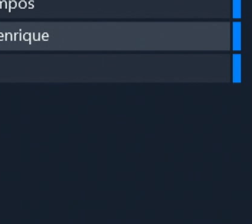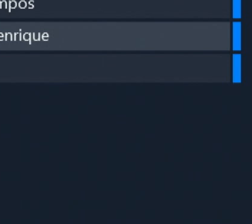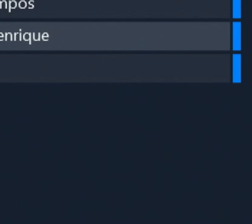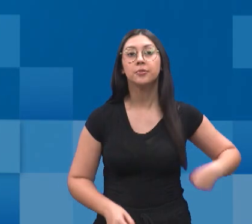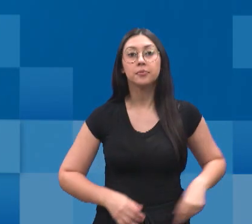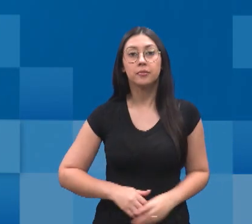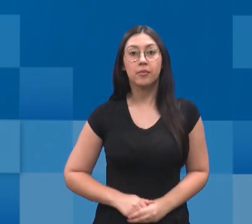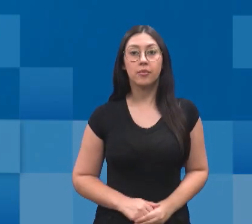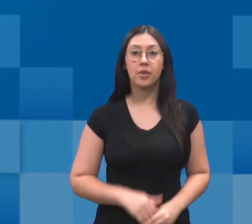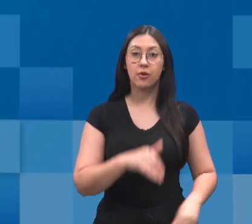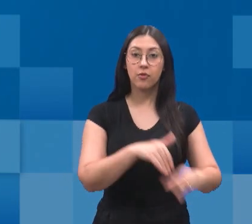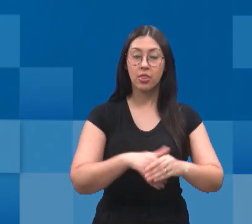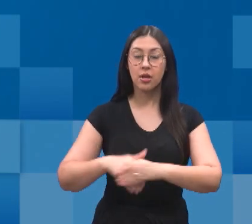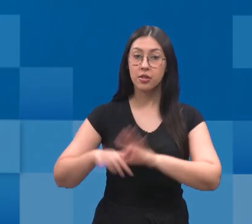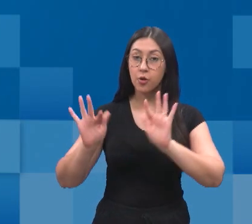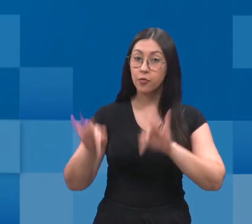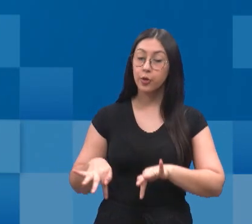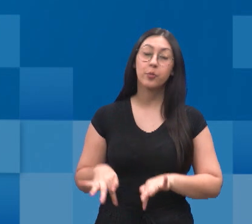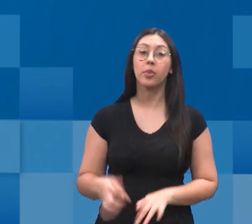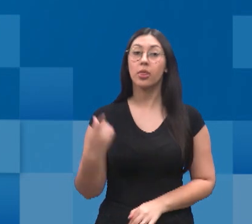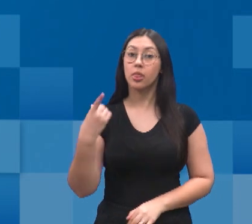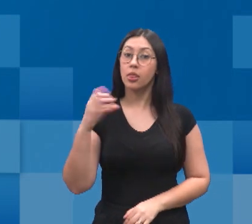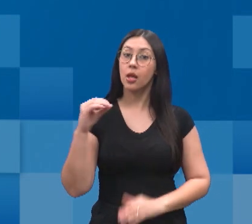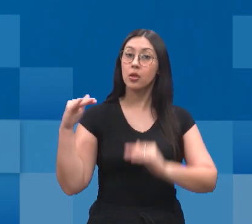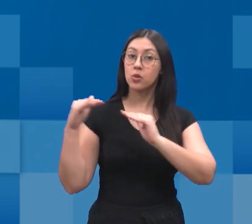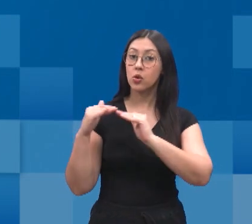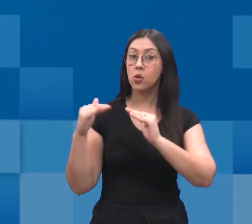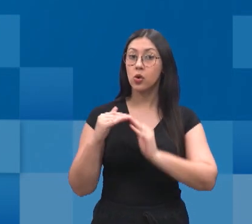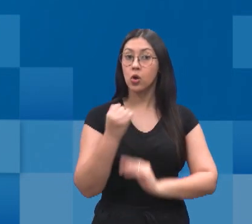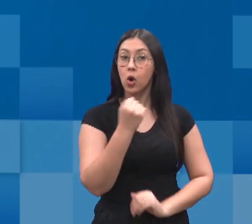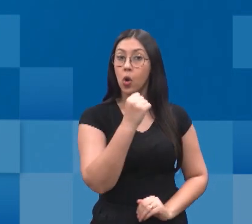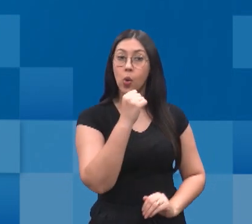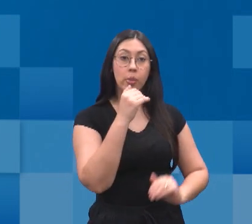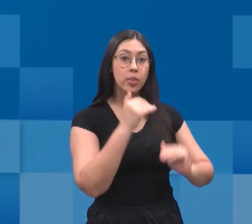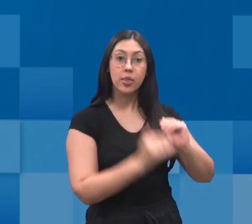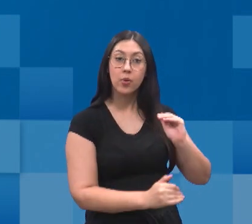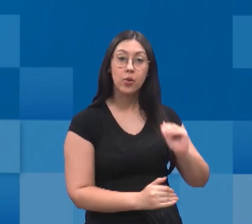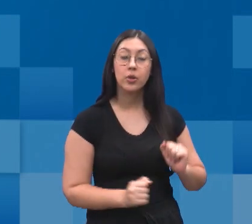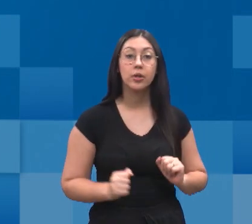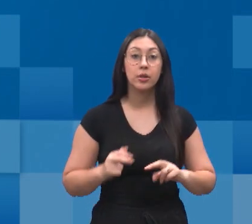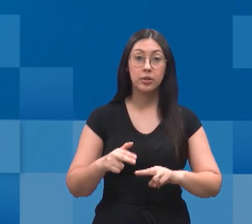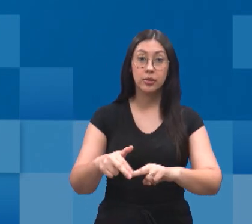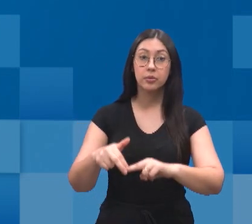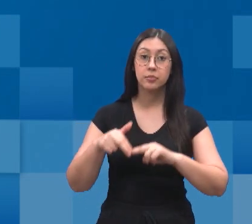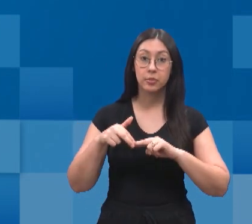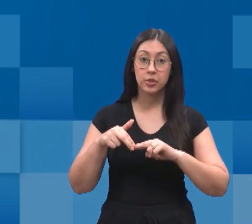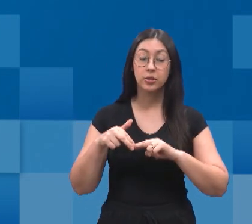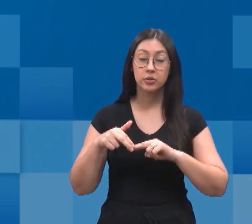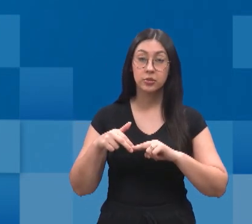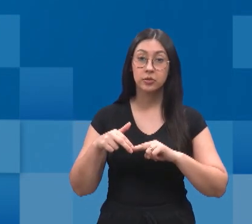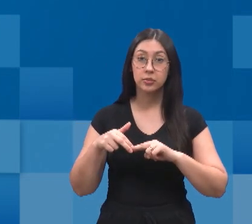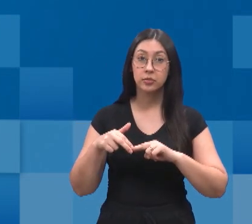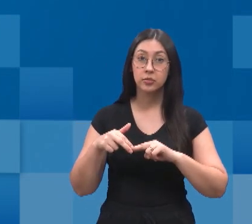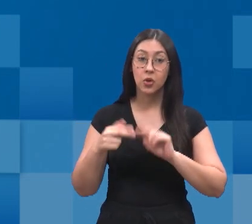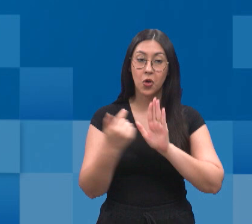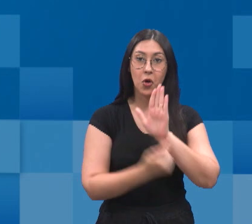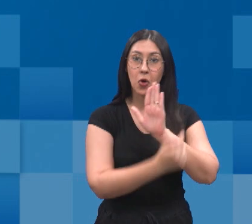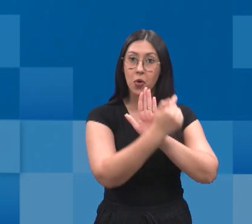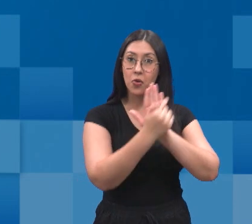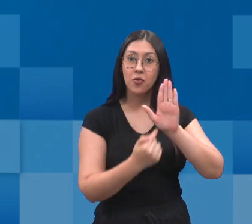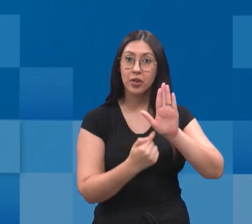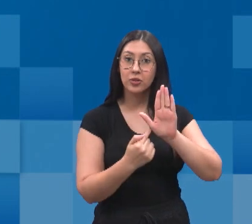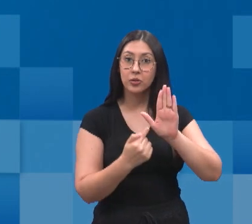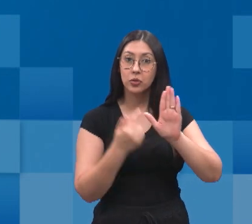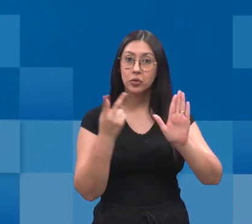Encerrada a votação. 10 votos favoráveis, 8 votos contrários. Com 10 votos favoráveis, 8 votos contrários, o veto está